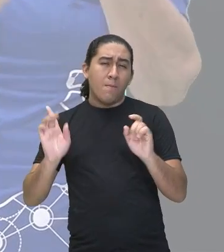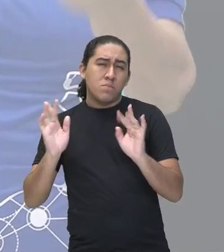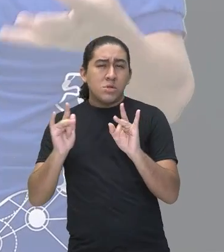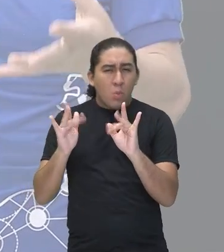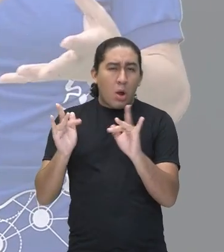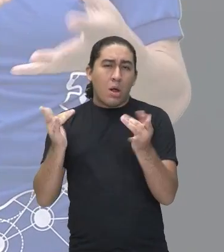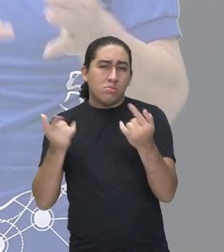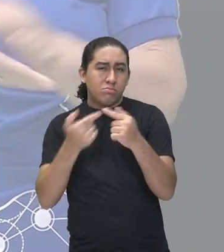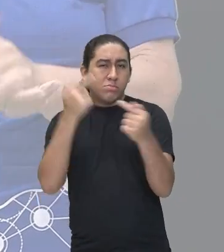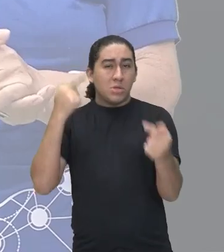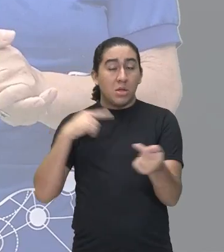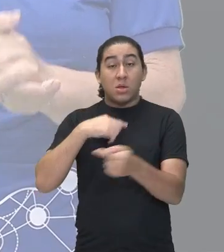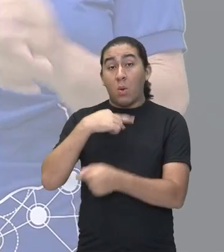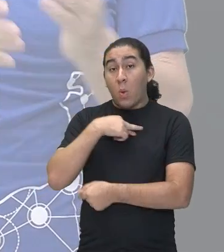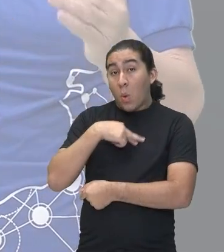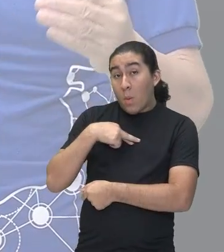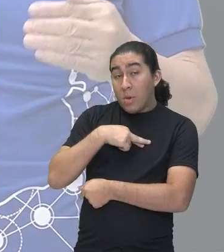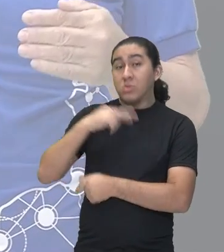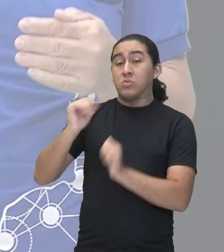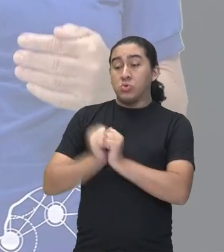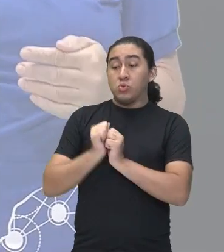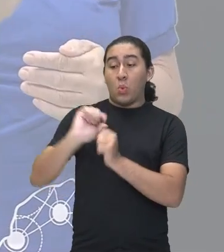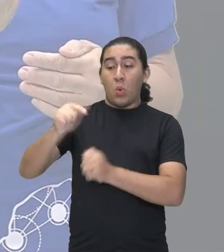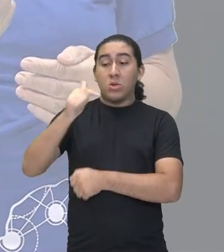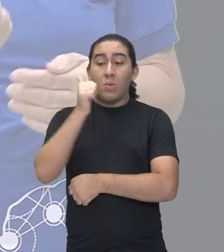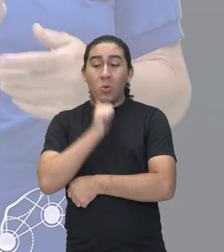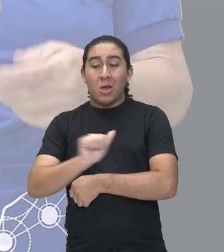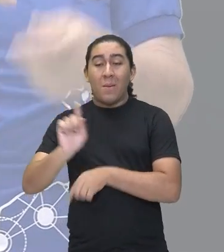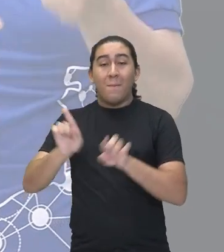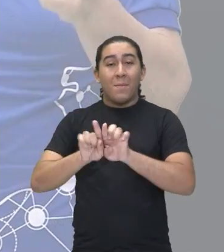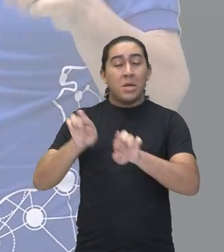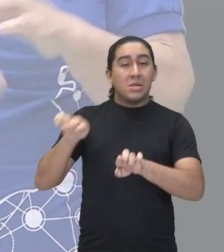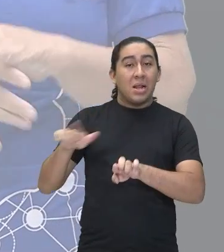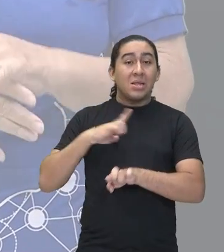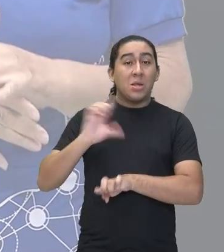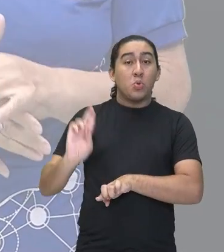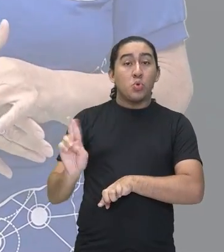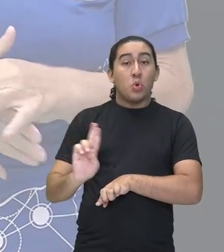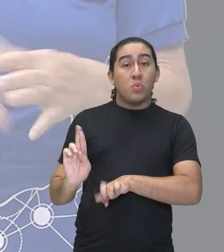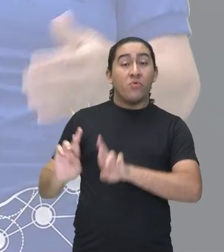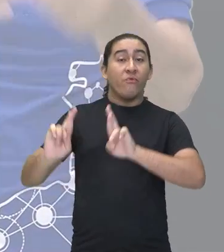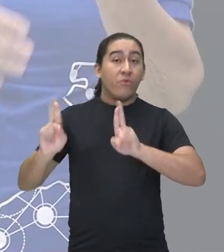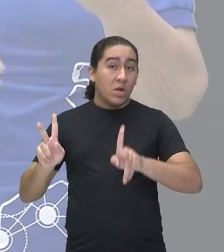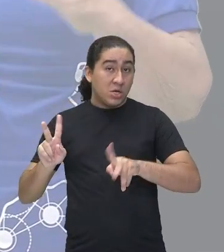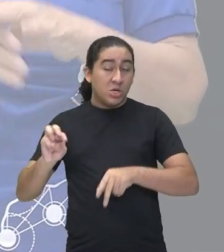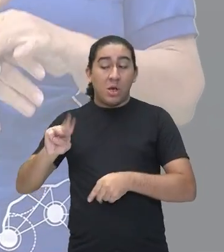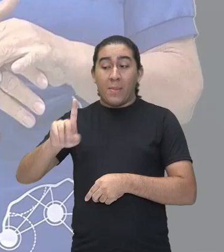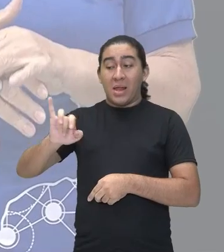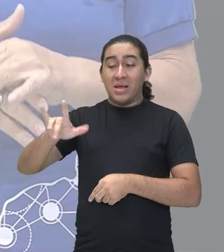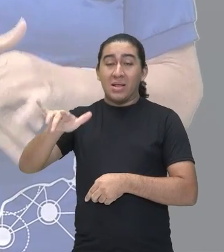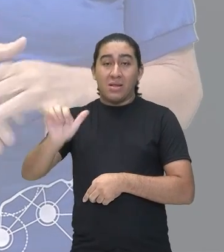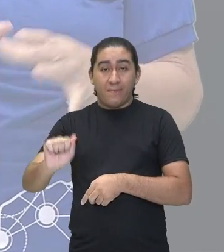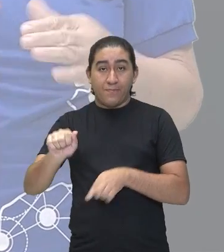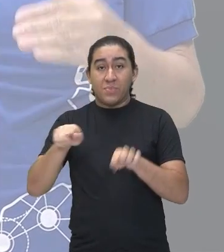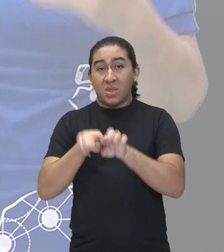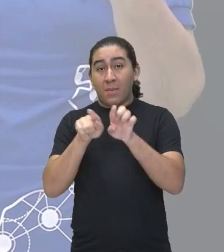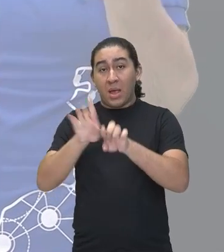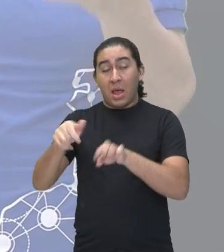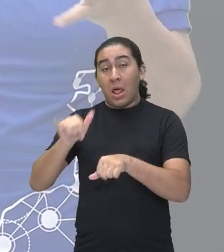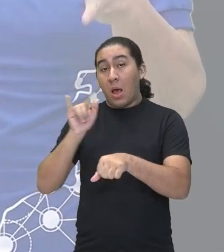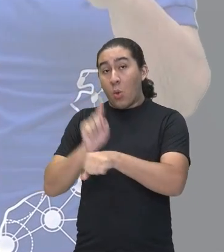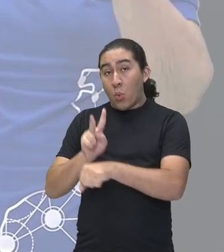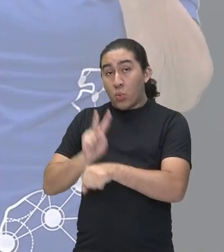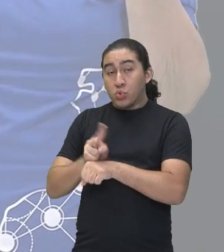dele. Ele teve um romance com uma mulher, mas ela assume o nome de Marília e também é uma pastora.